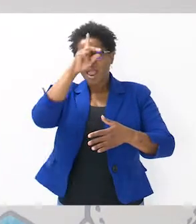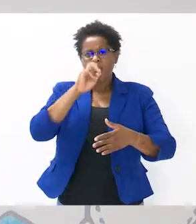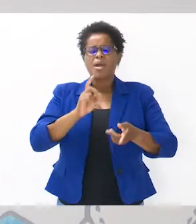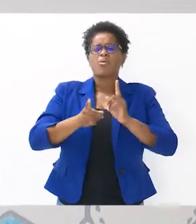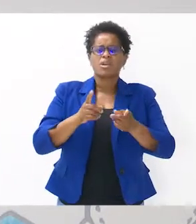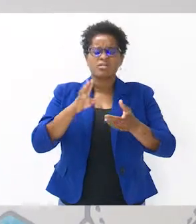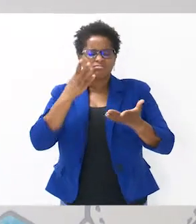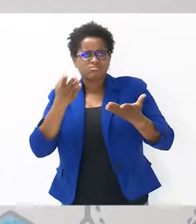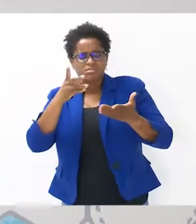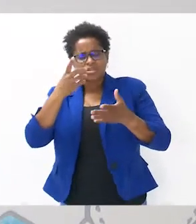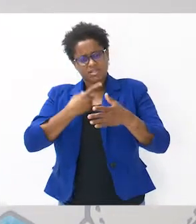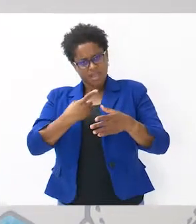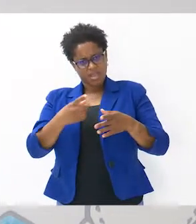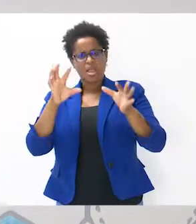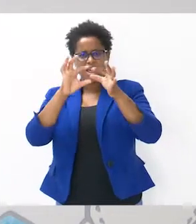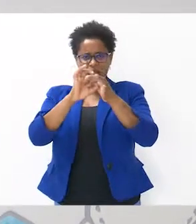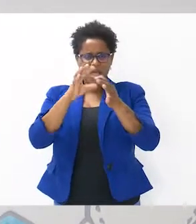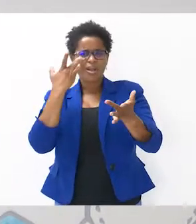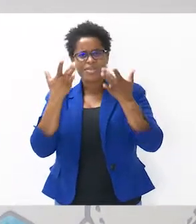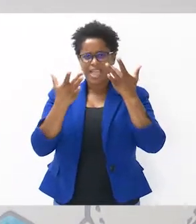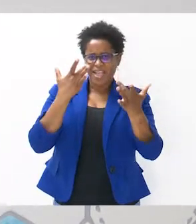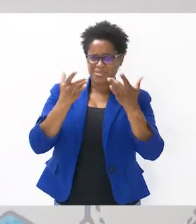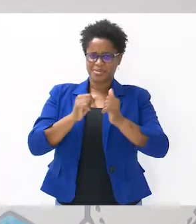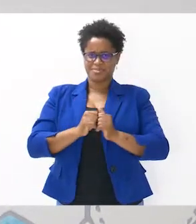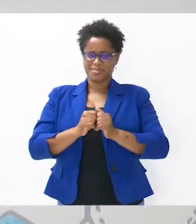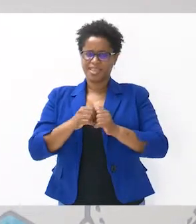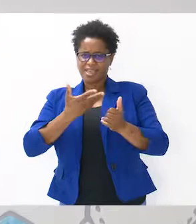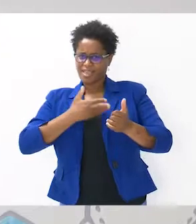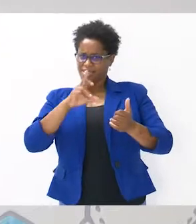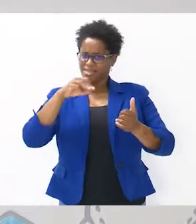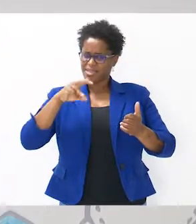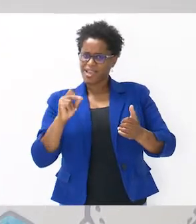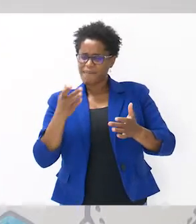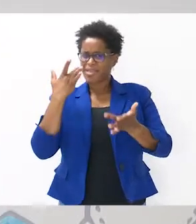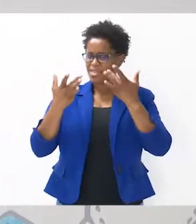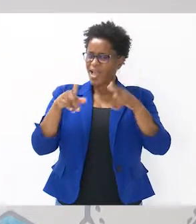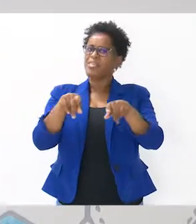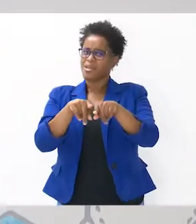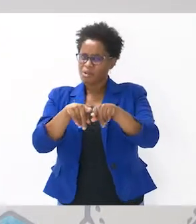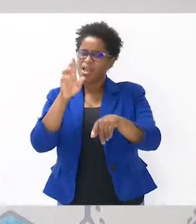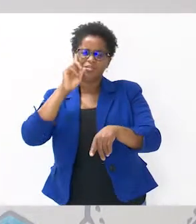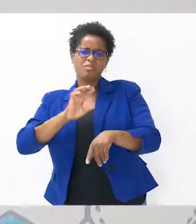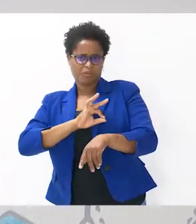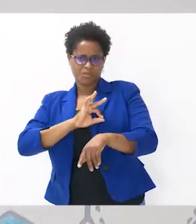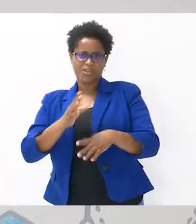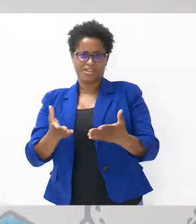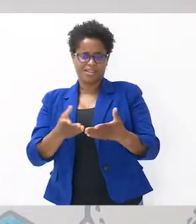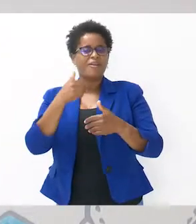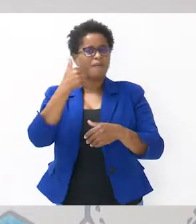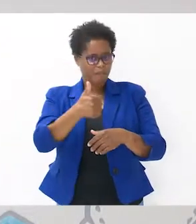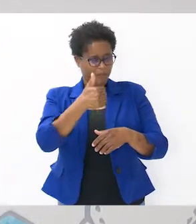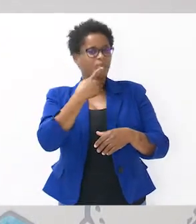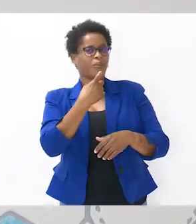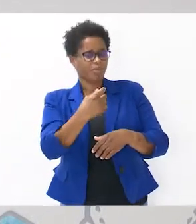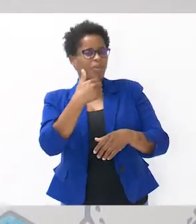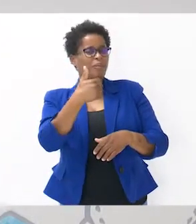Será que está ligado ao teatro? Drama e teatro é a mesma coisa, professora? Uma boa